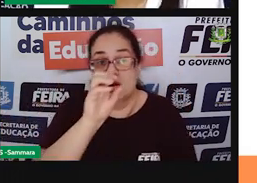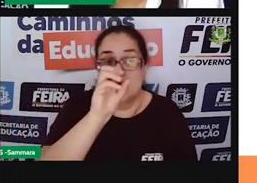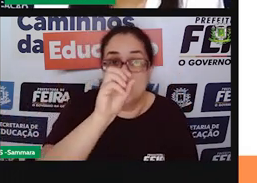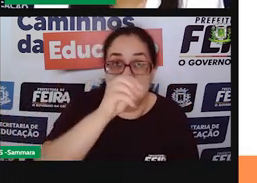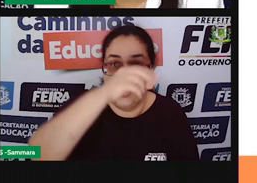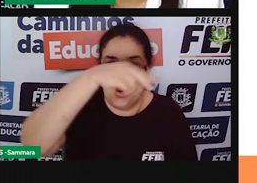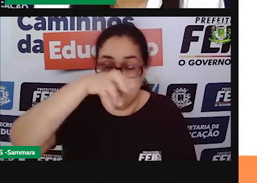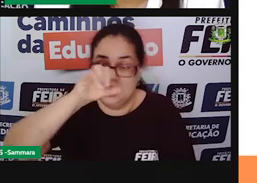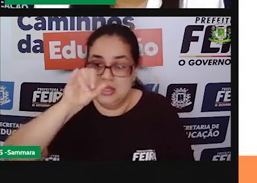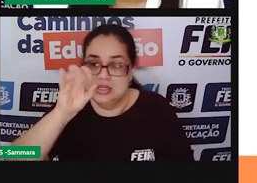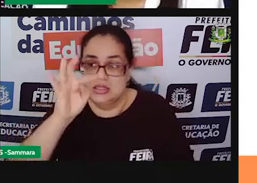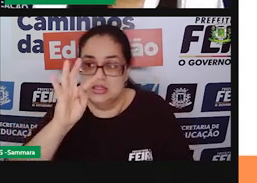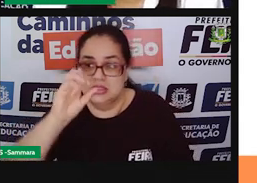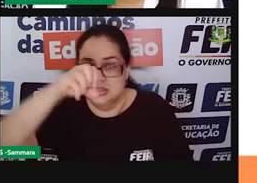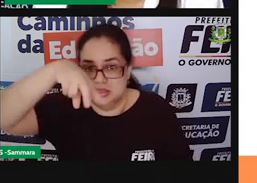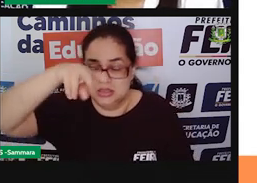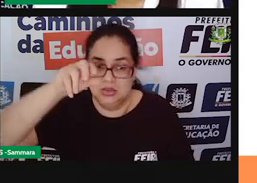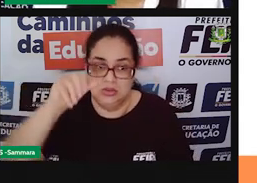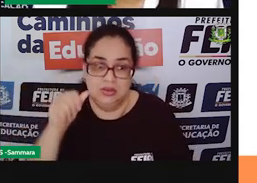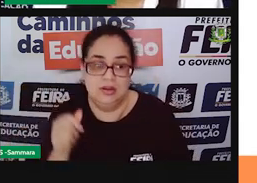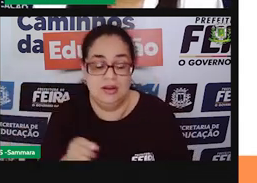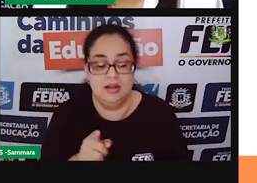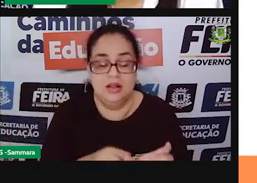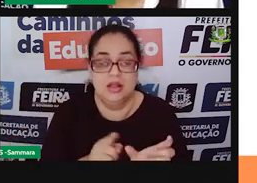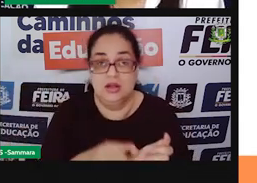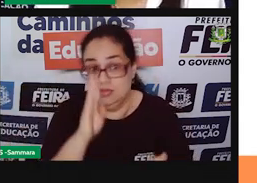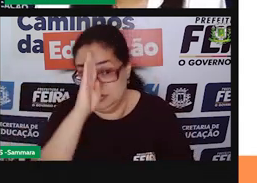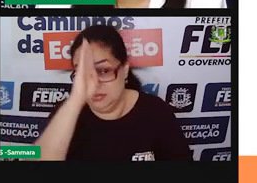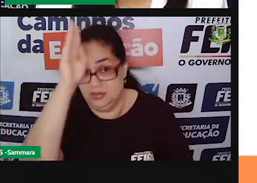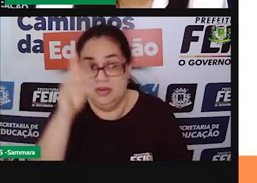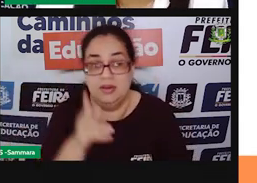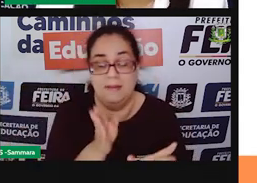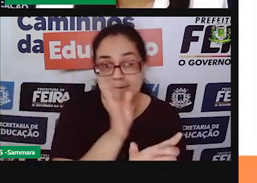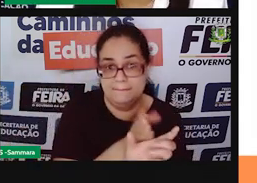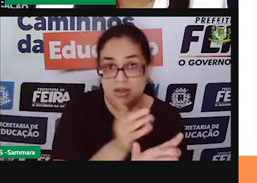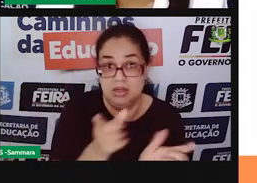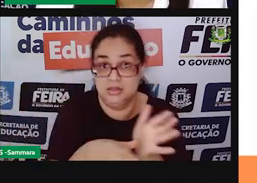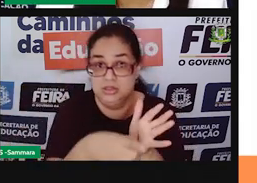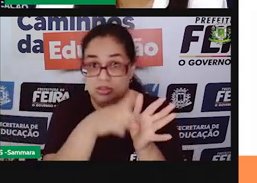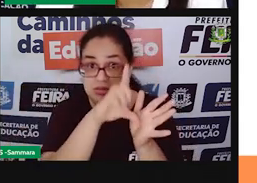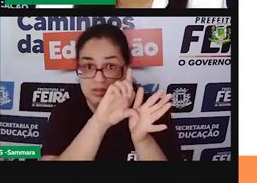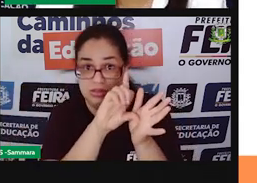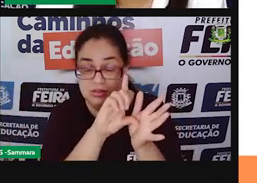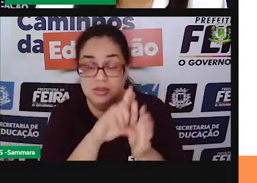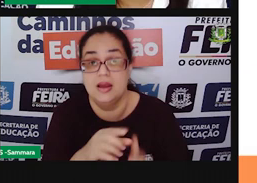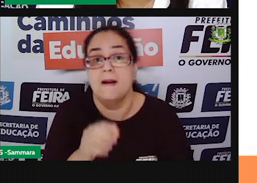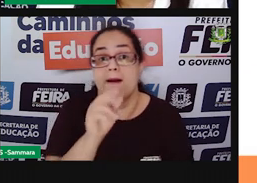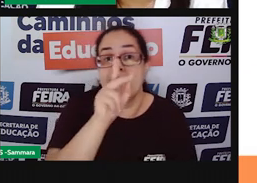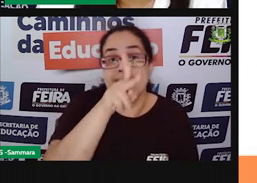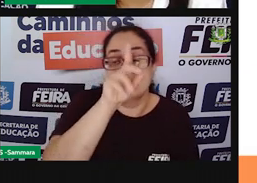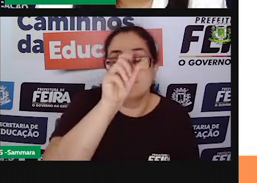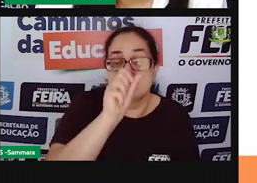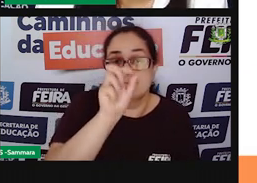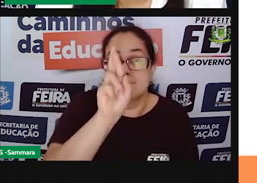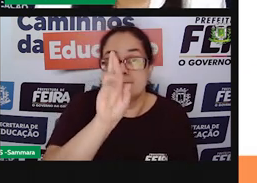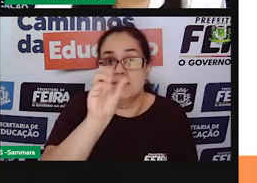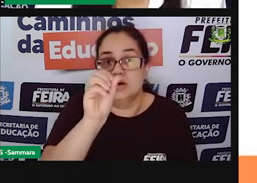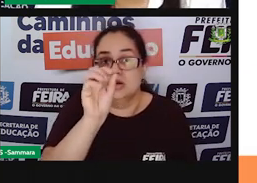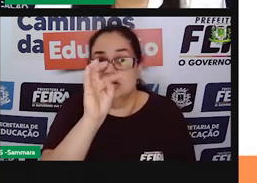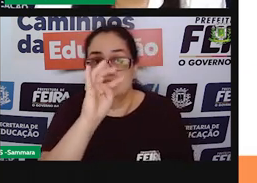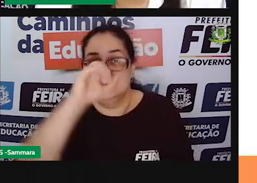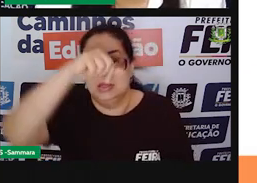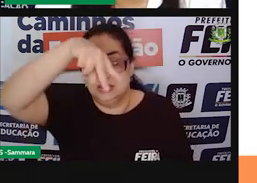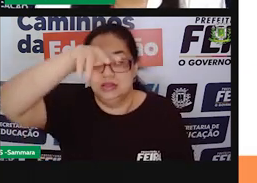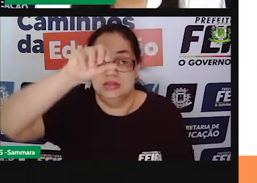palavras oxítonas. Se a sílaba tônica for a penúltima sílaba, a gente chama de paroxítona. E se